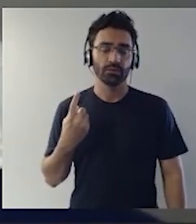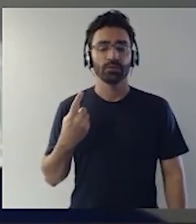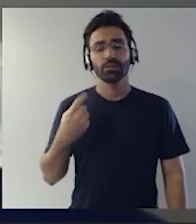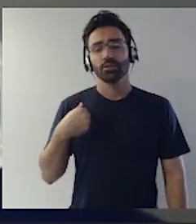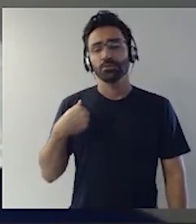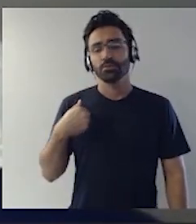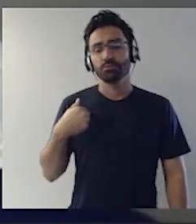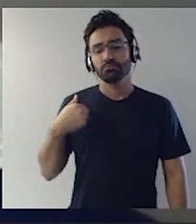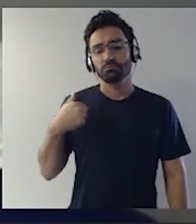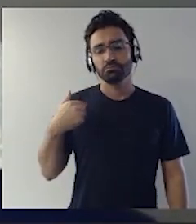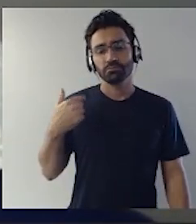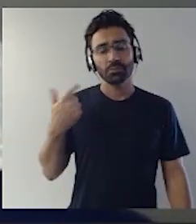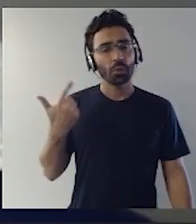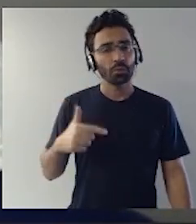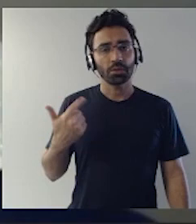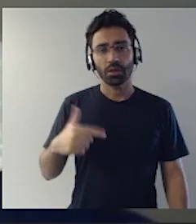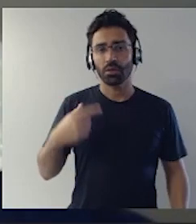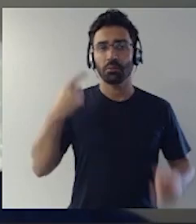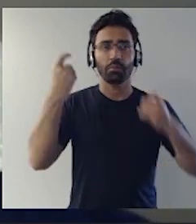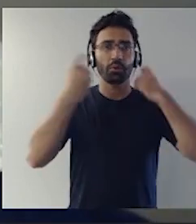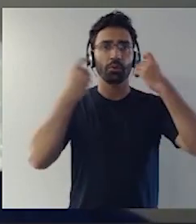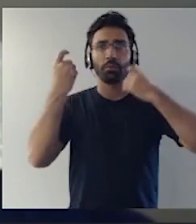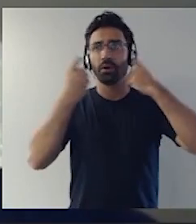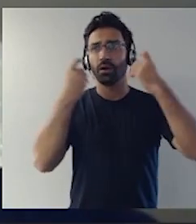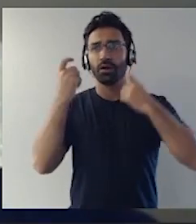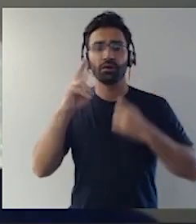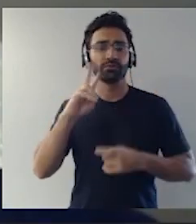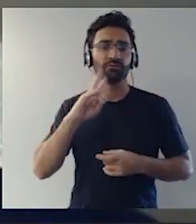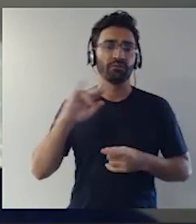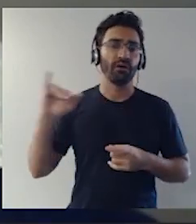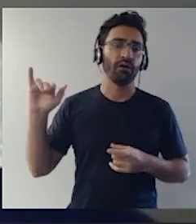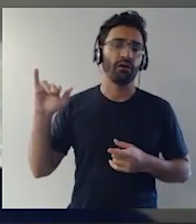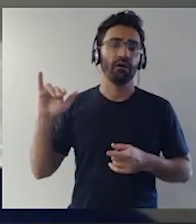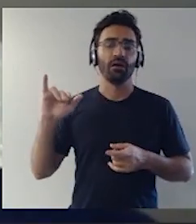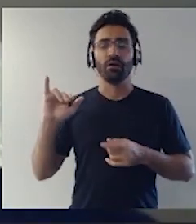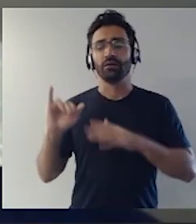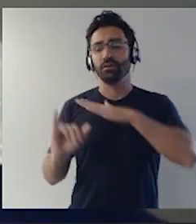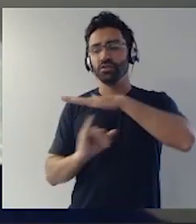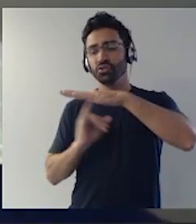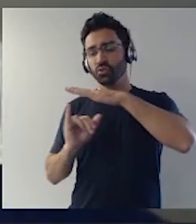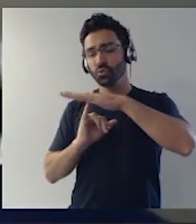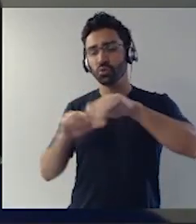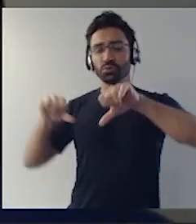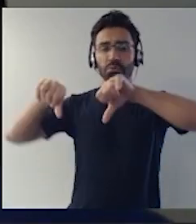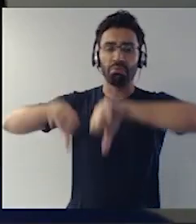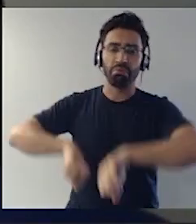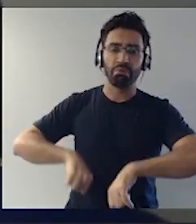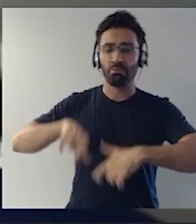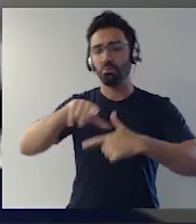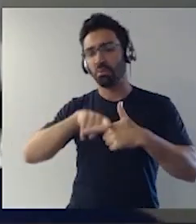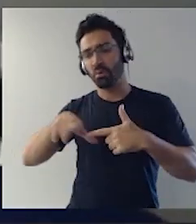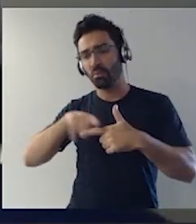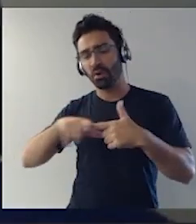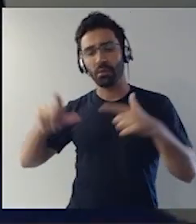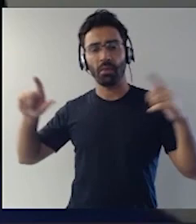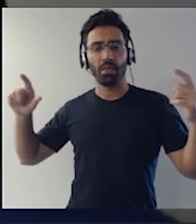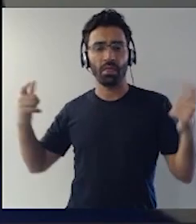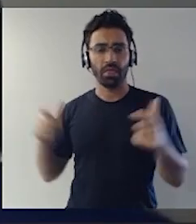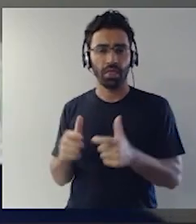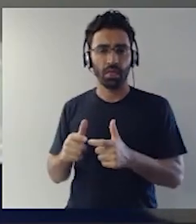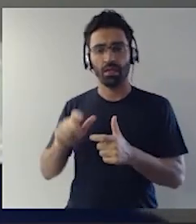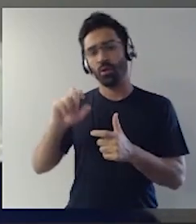preocupação de desmoronamento dos institutos ou de desidratação